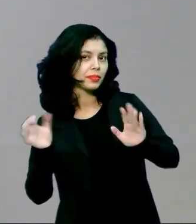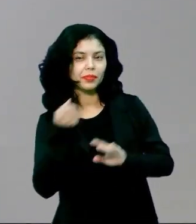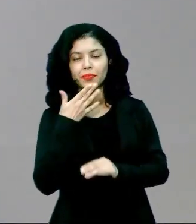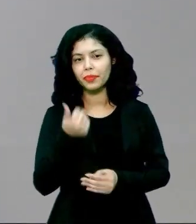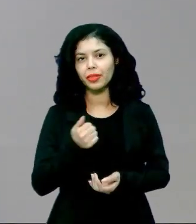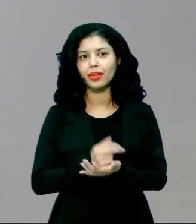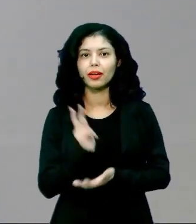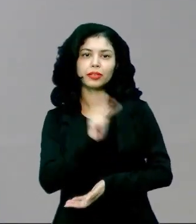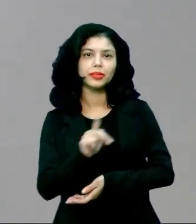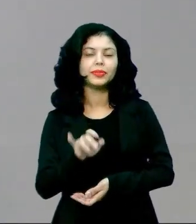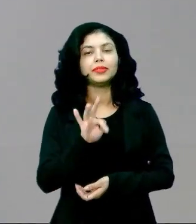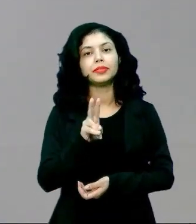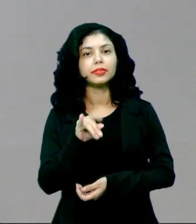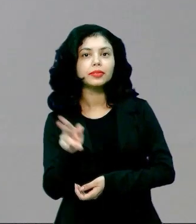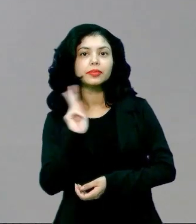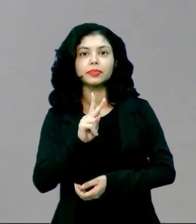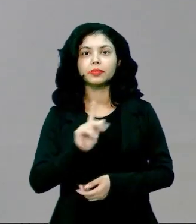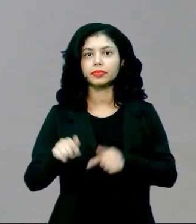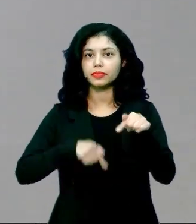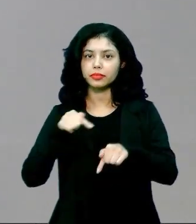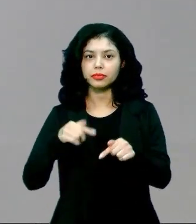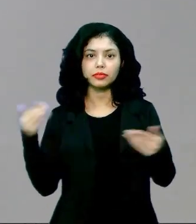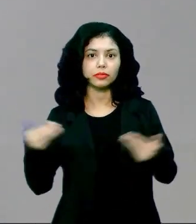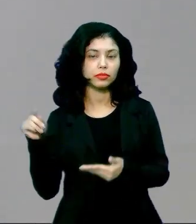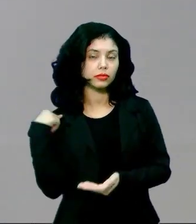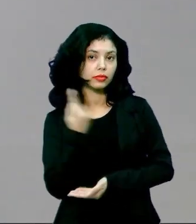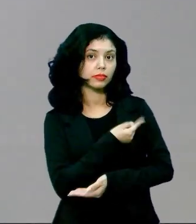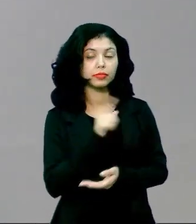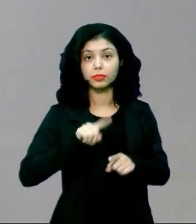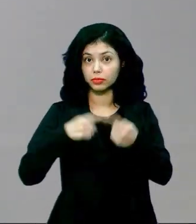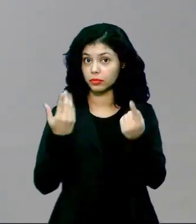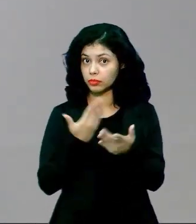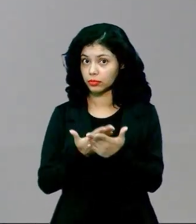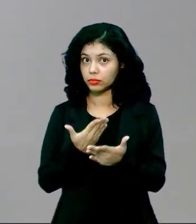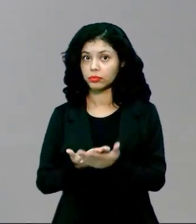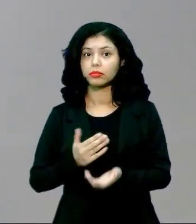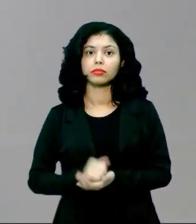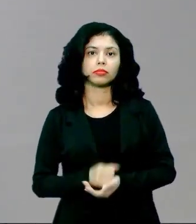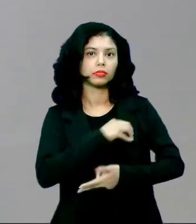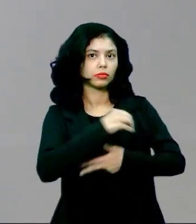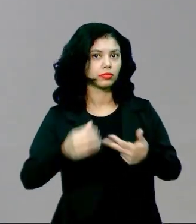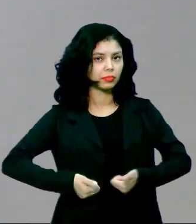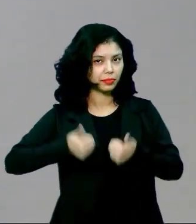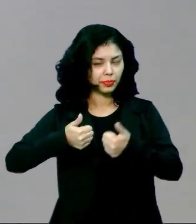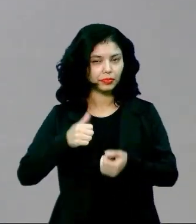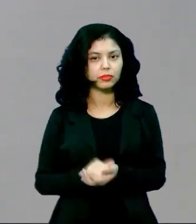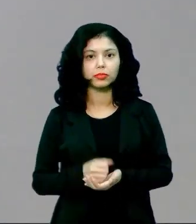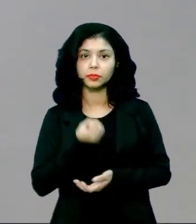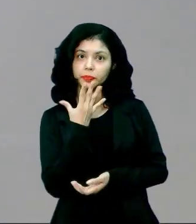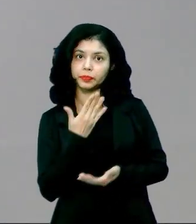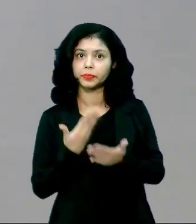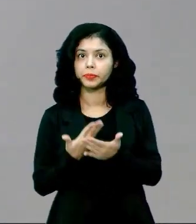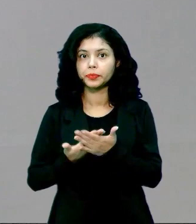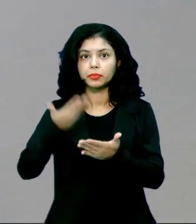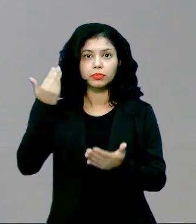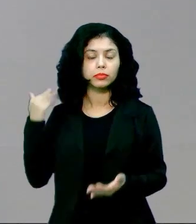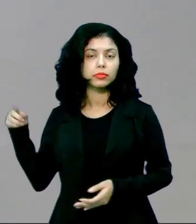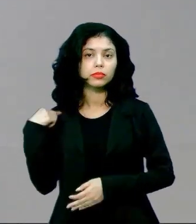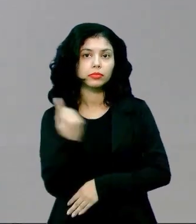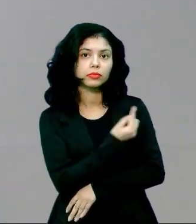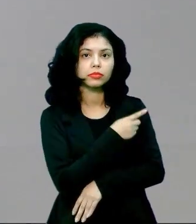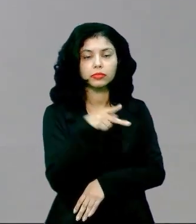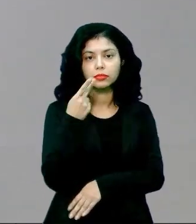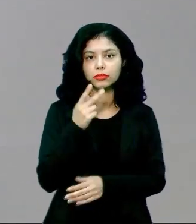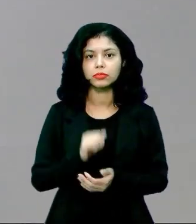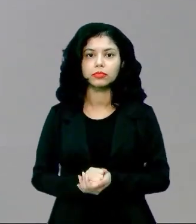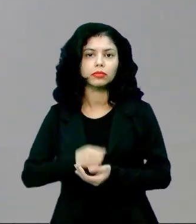Olá, tudo bem? Sou o professor Everton, professor de Química, e hoje nós vamos para mais uma aula do nosso Pré-ENEM Legal. Bom, na aula passada nós falamos um